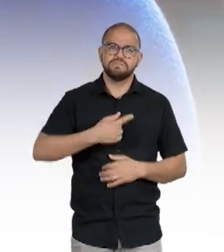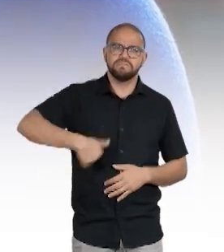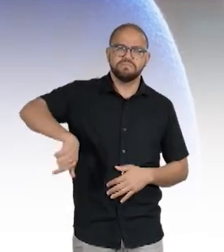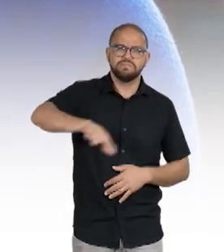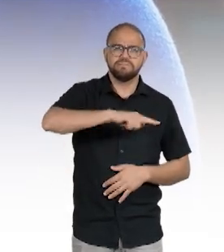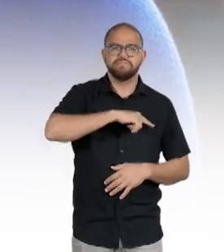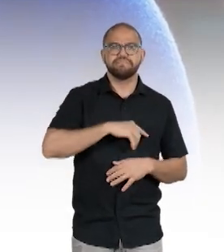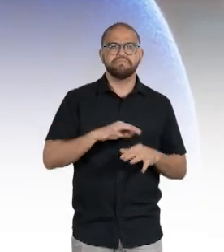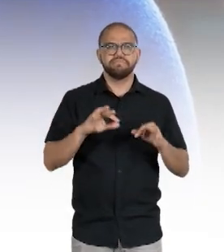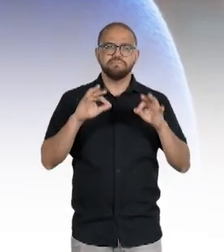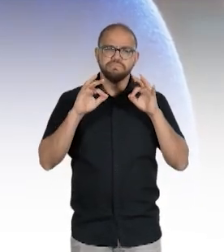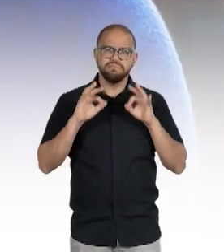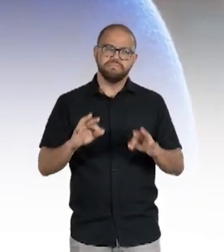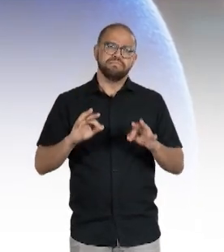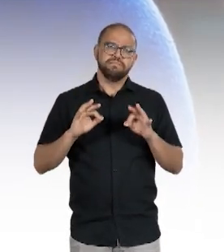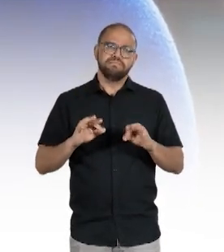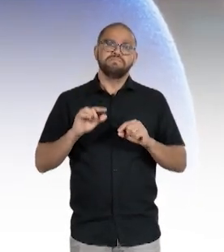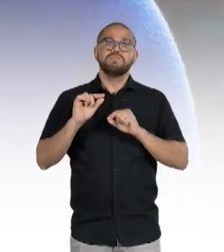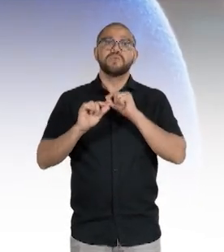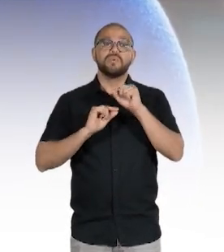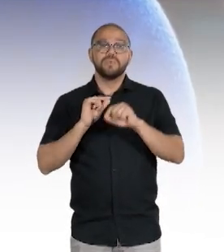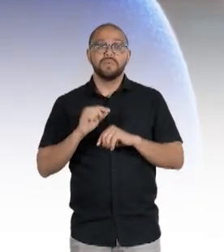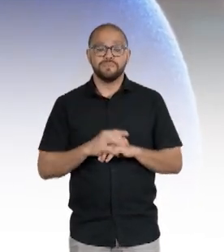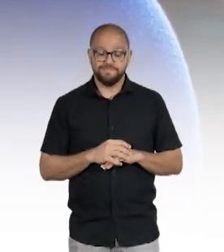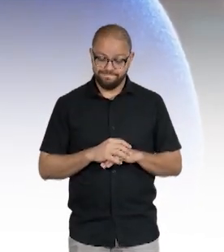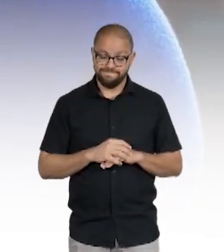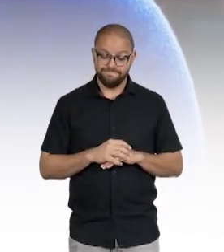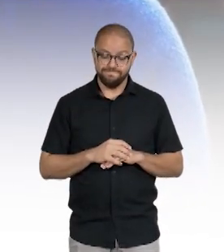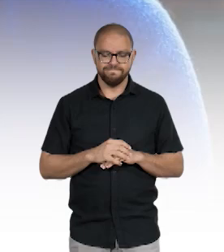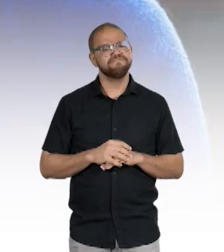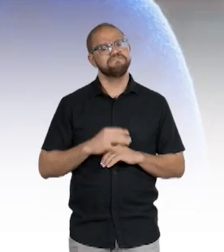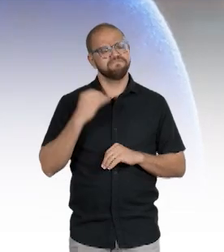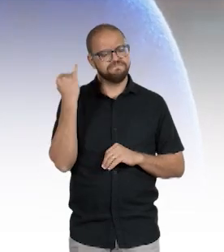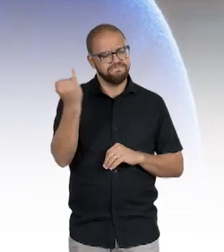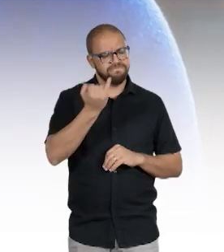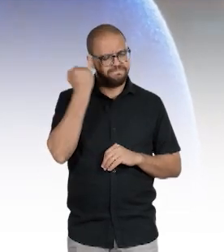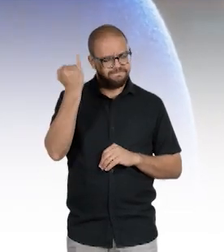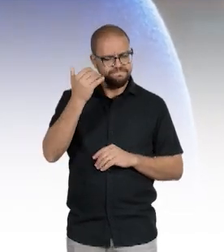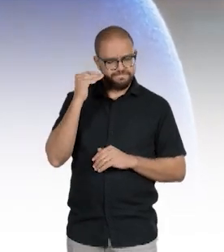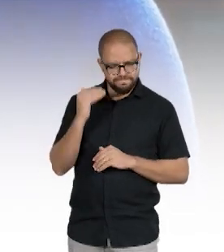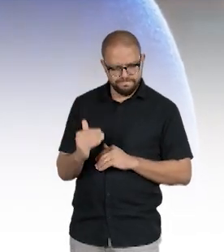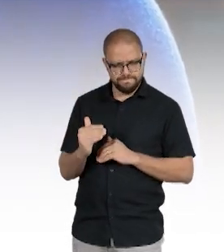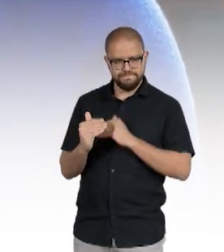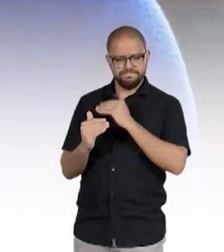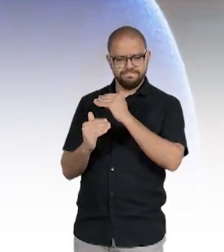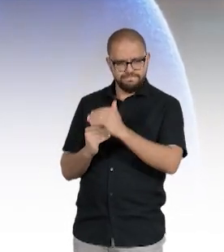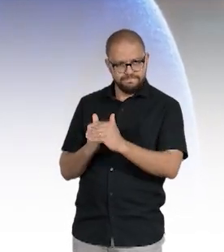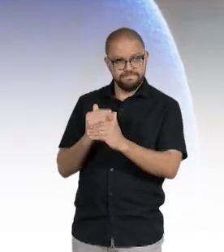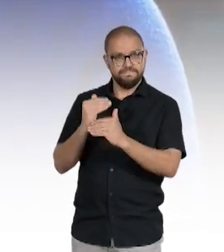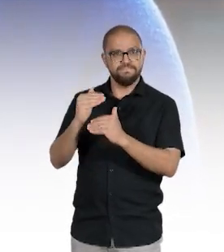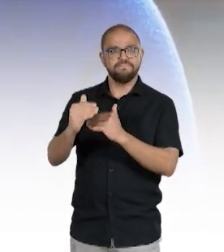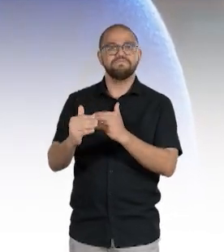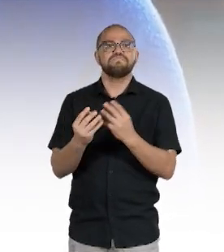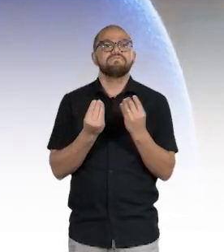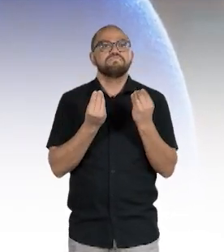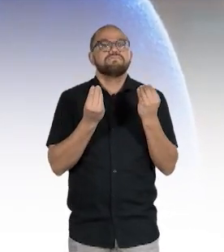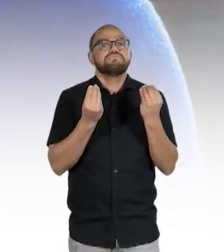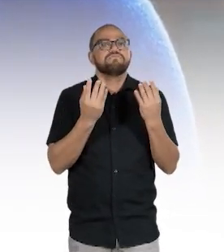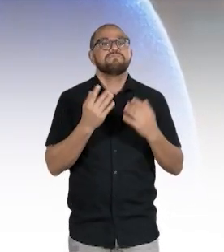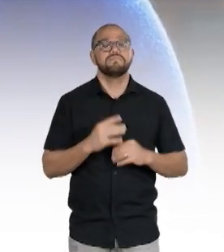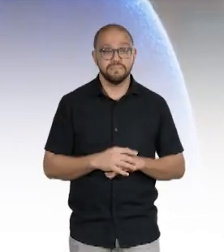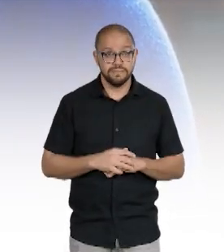nós realmente se configura como um passo importante para